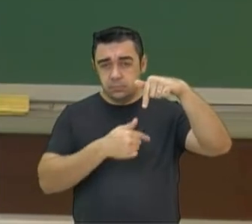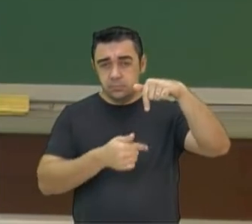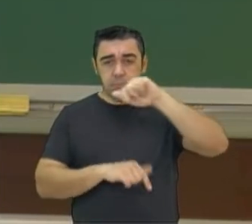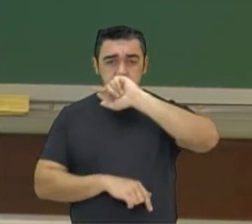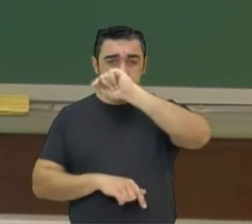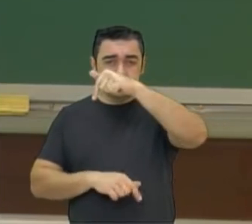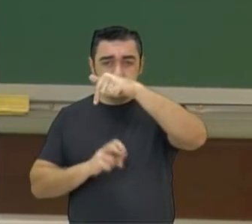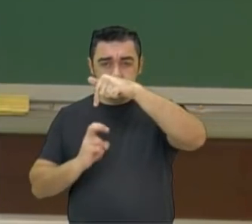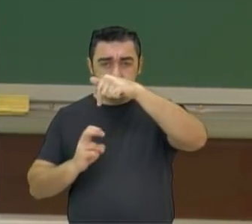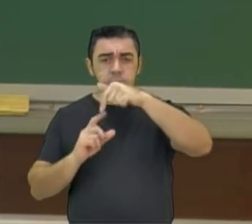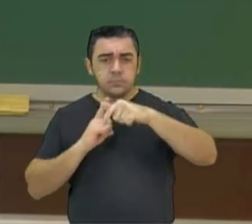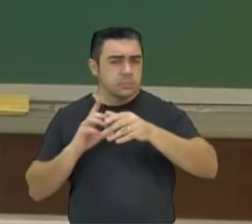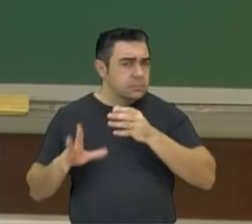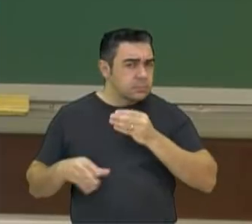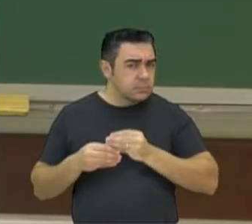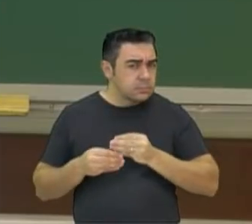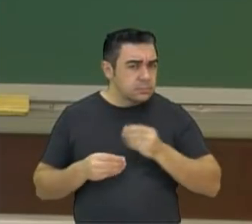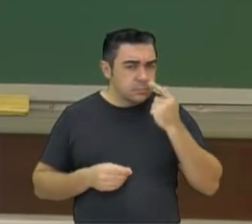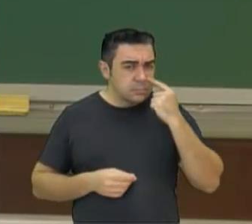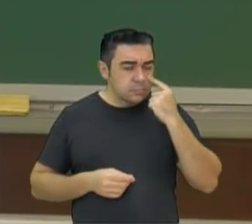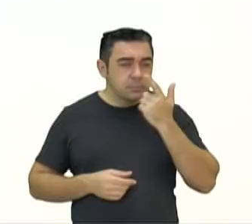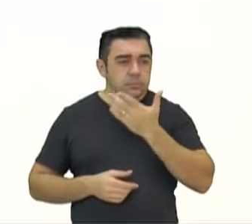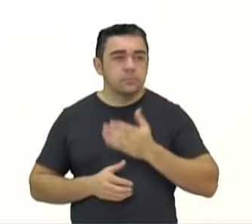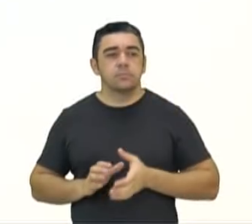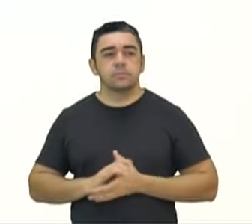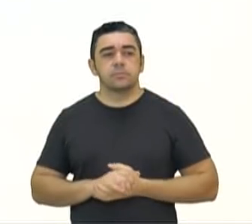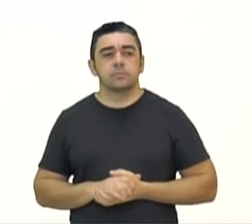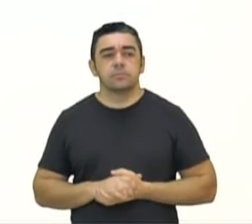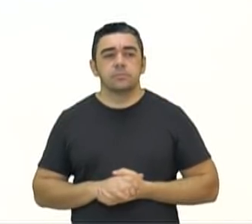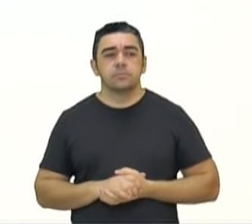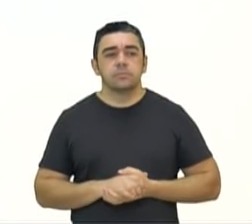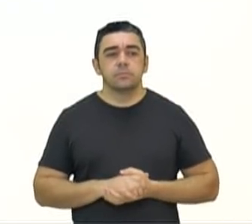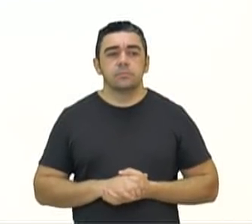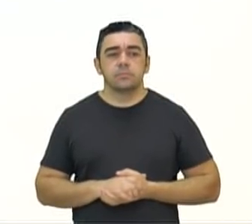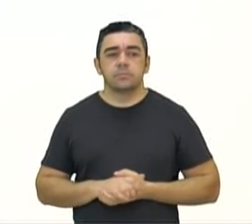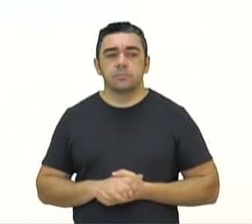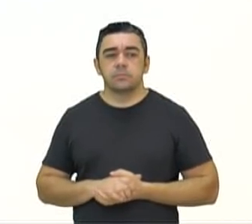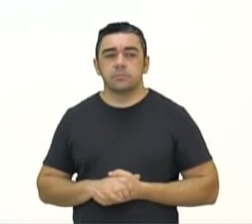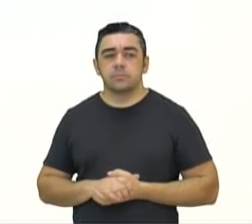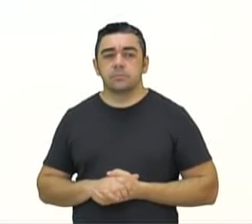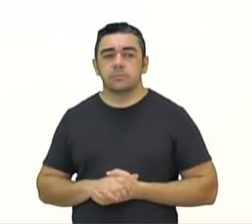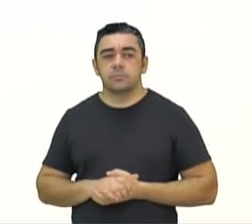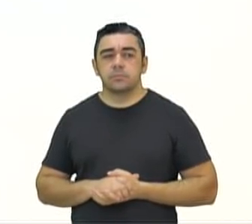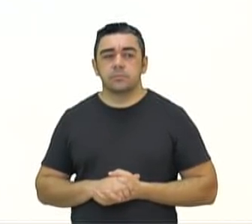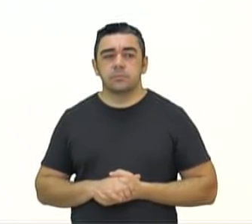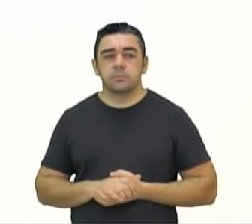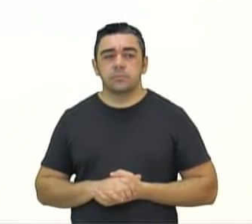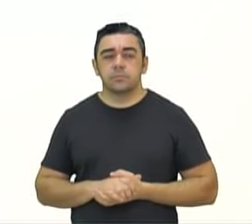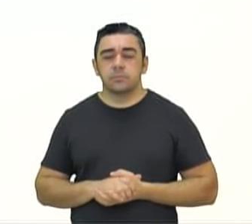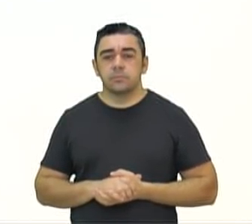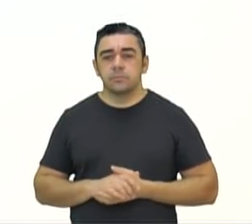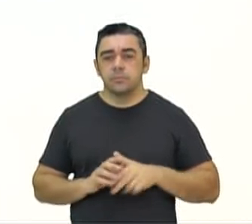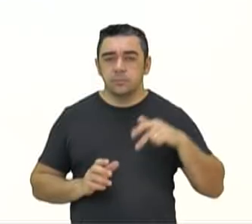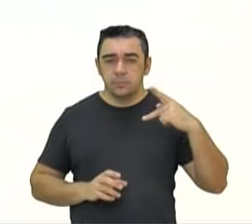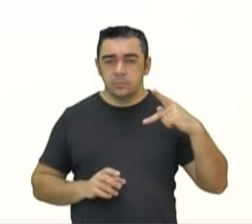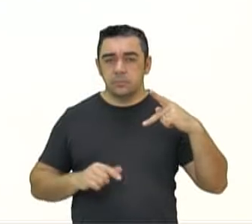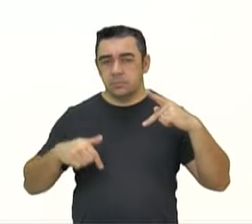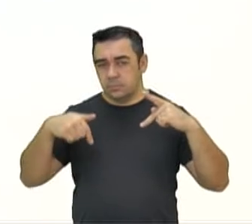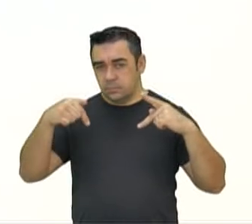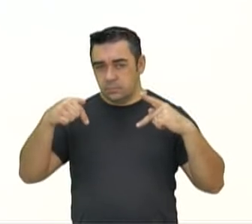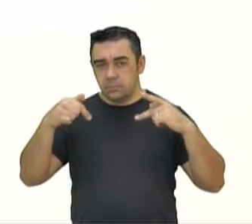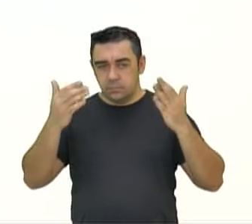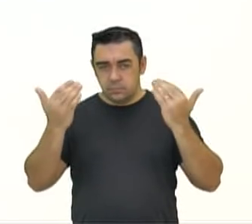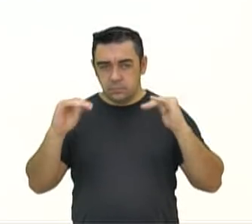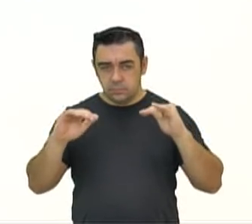são complementares. Então, vamos lá. É só eu fazer P mais Q, no caso aqui os valores que estão embaixo